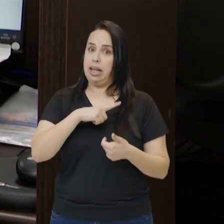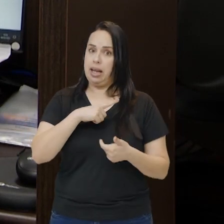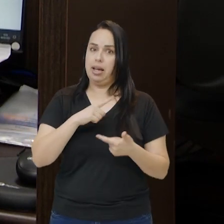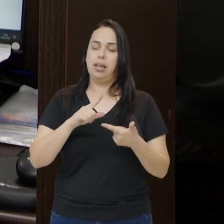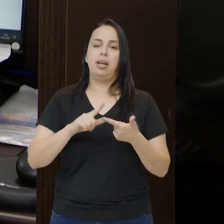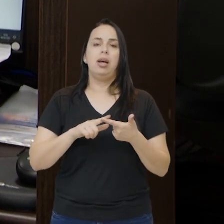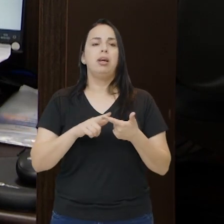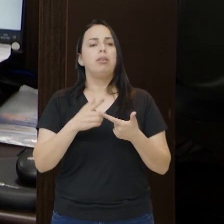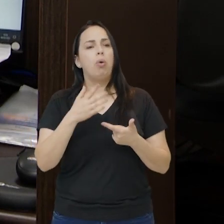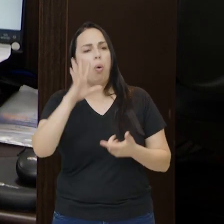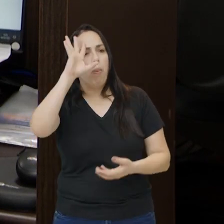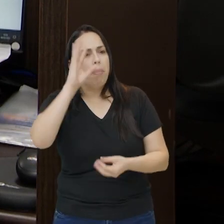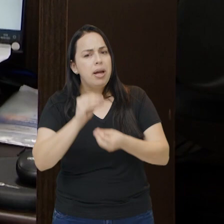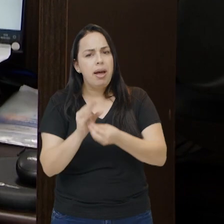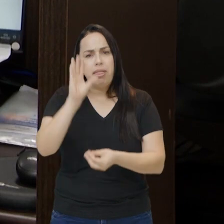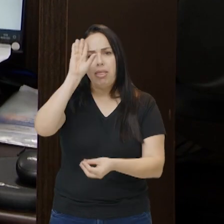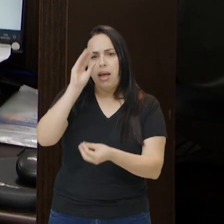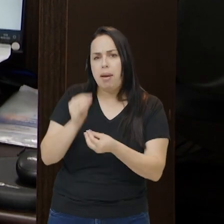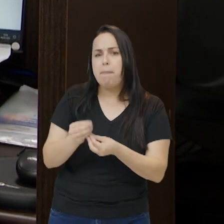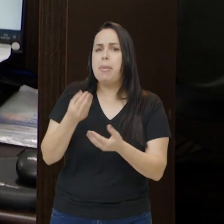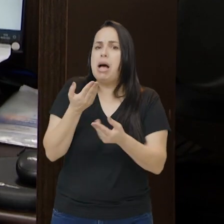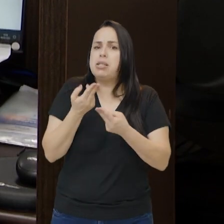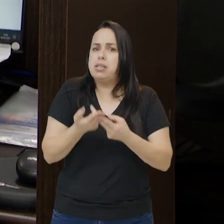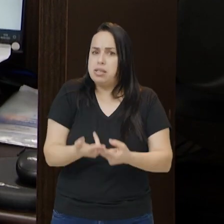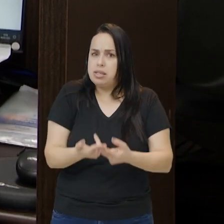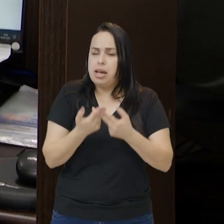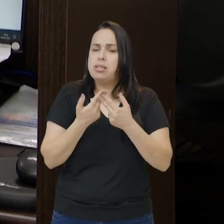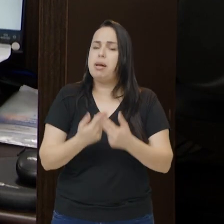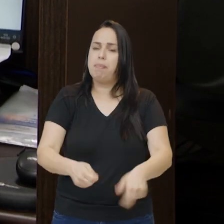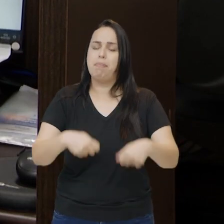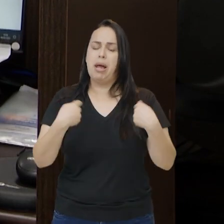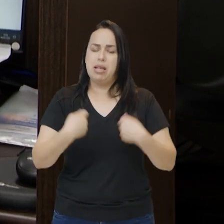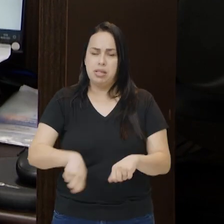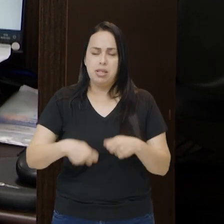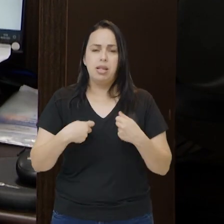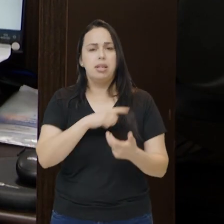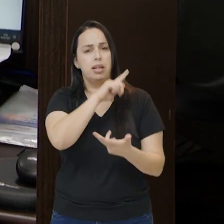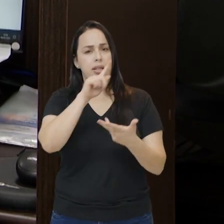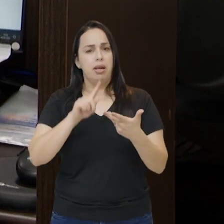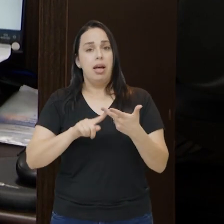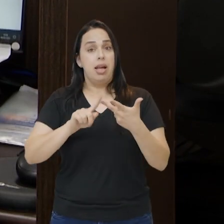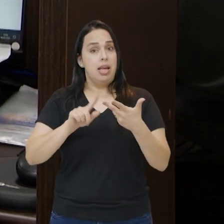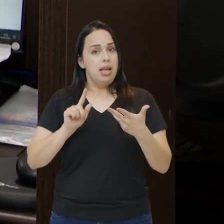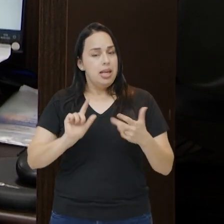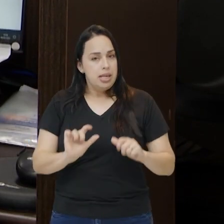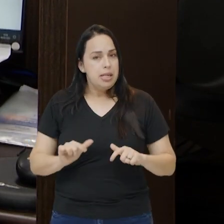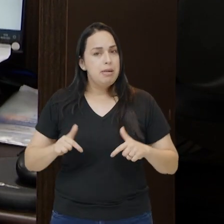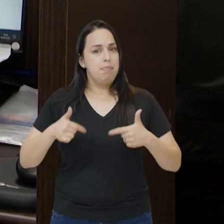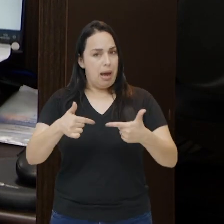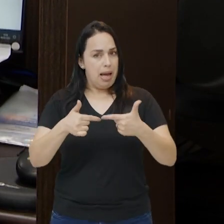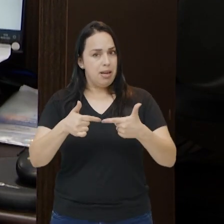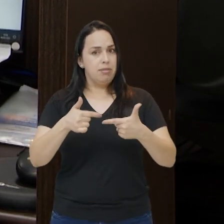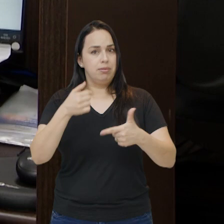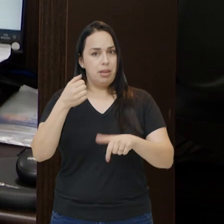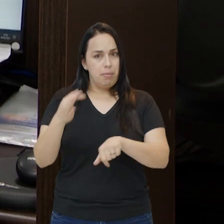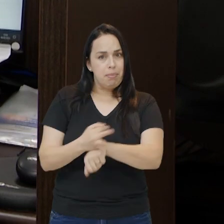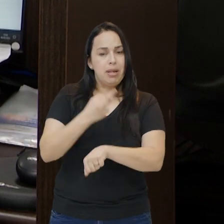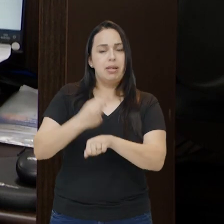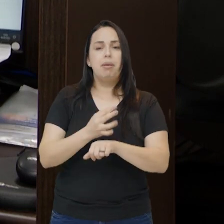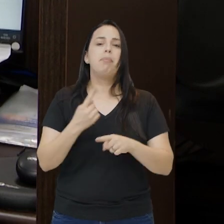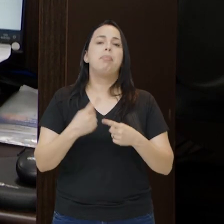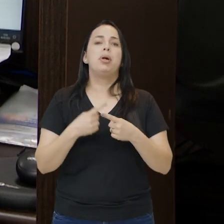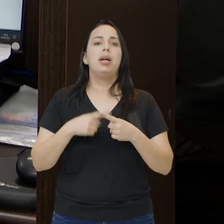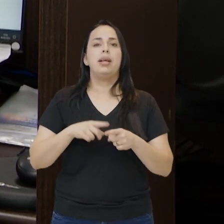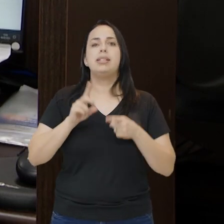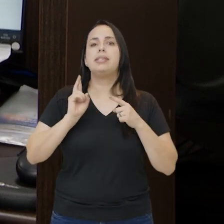bastante senso de compreensão com os demais, É uma profissão que exige bastante resiliência, bastante empenho, porque você está